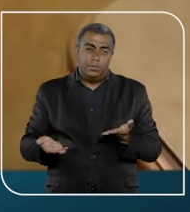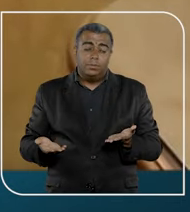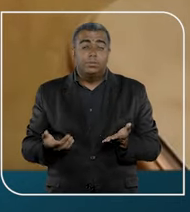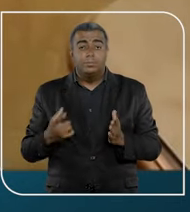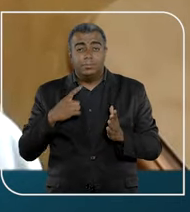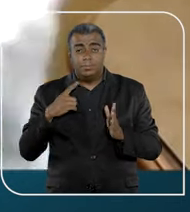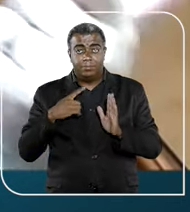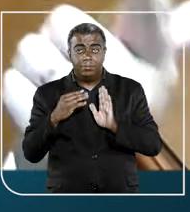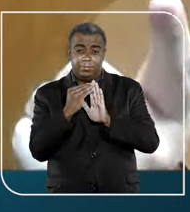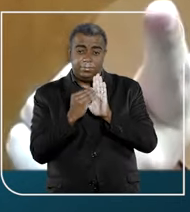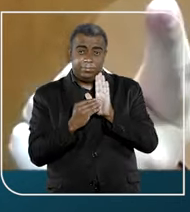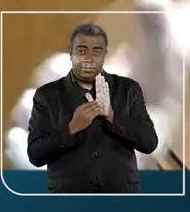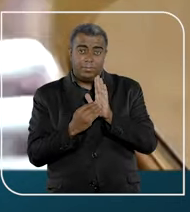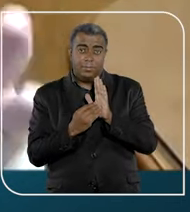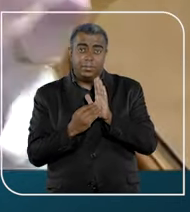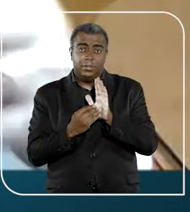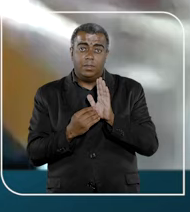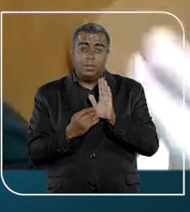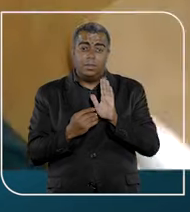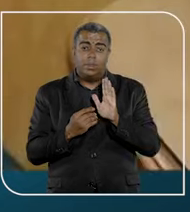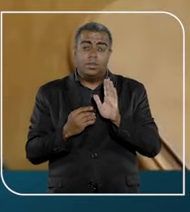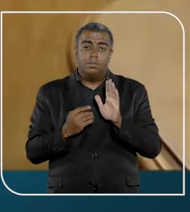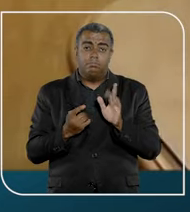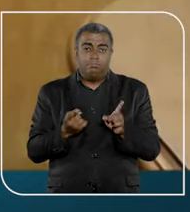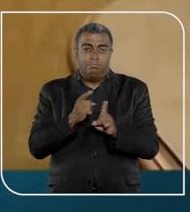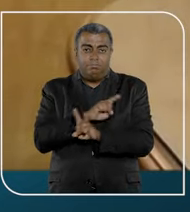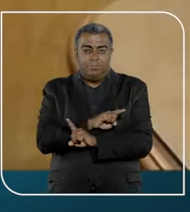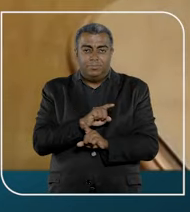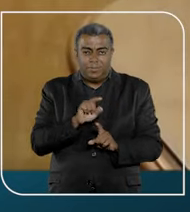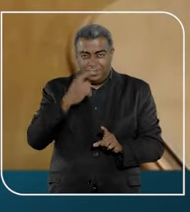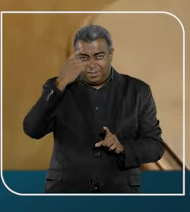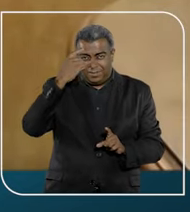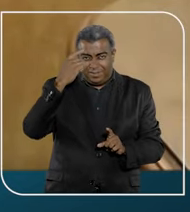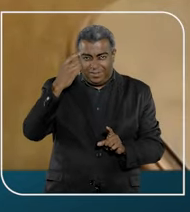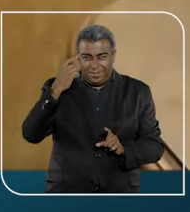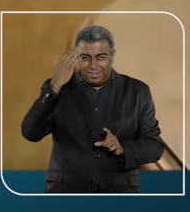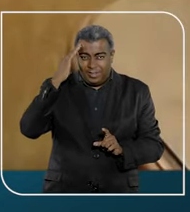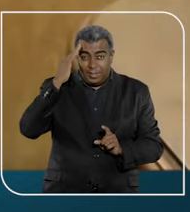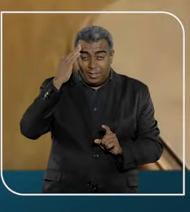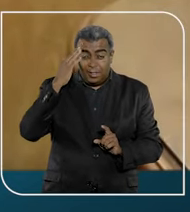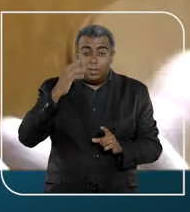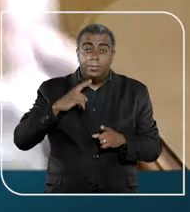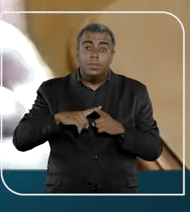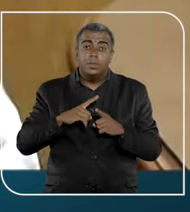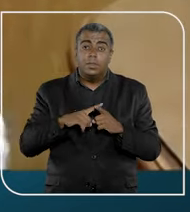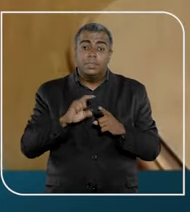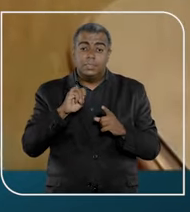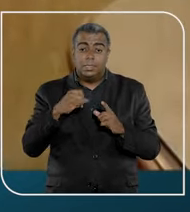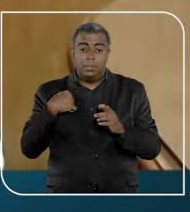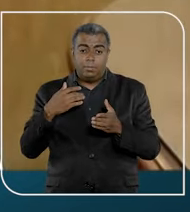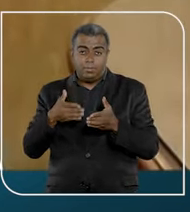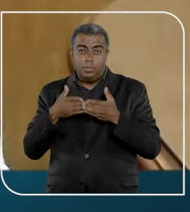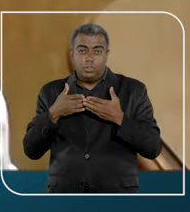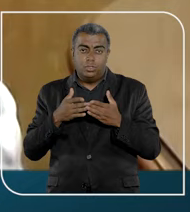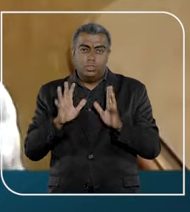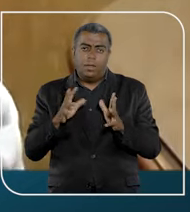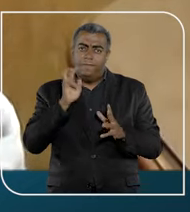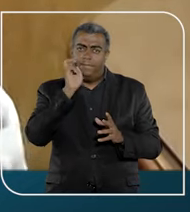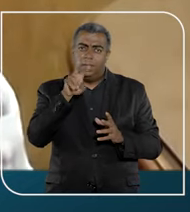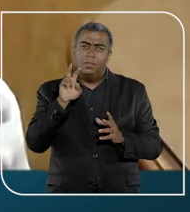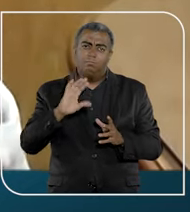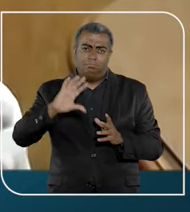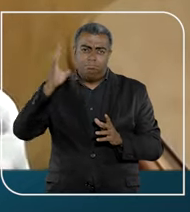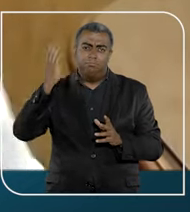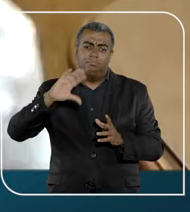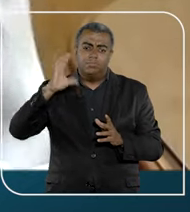prévio, é postergado. Tem até previsão do contraditório postergado. Mas a questão aqui é importante, porque